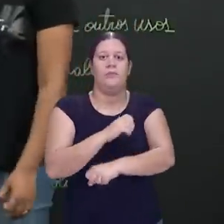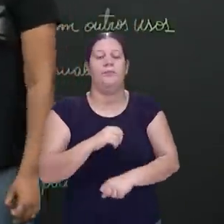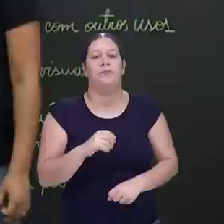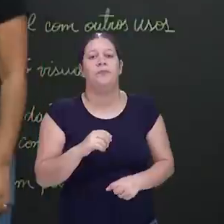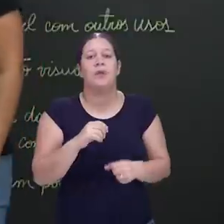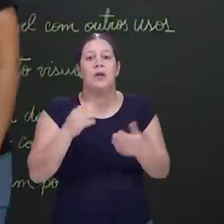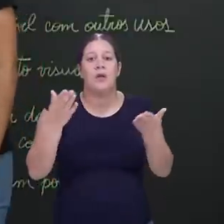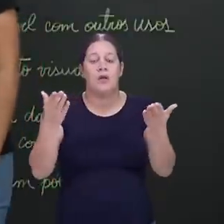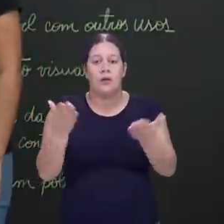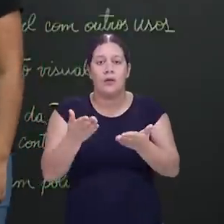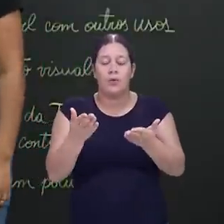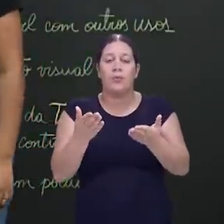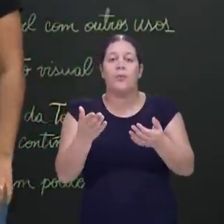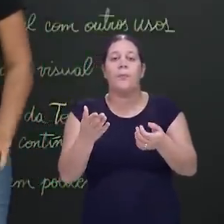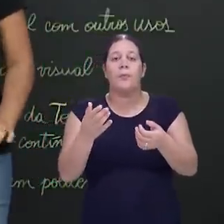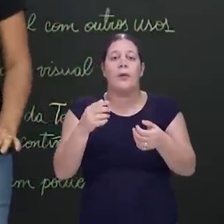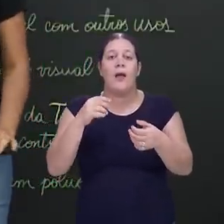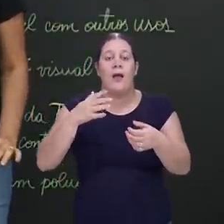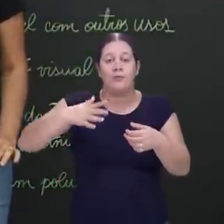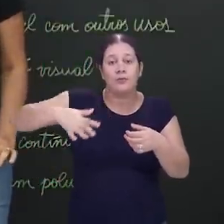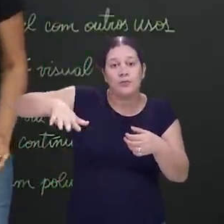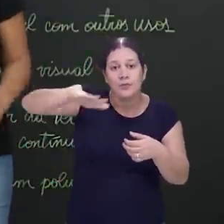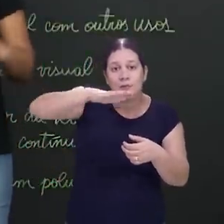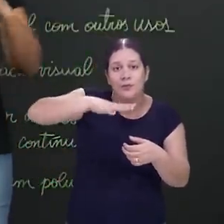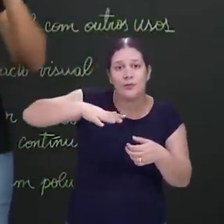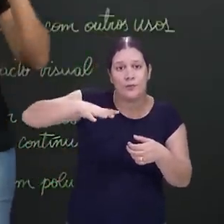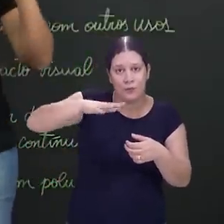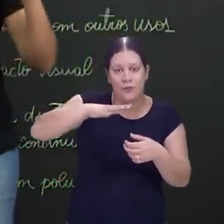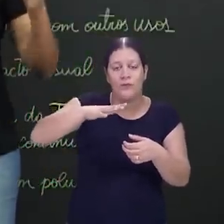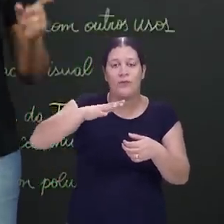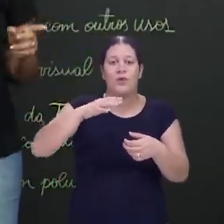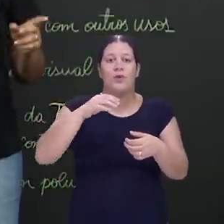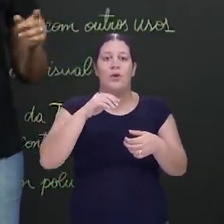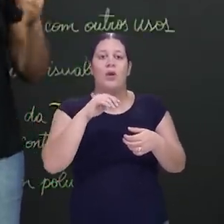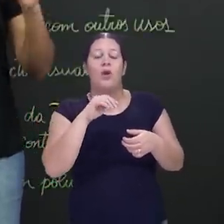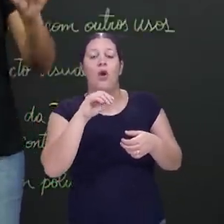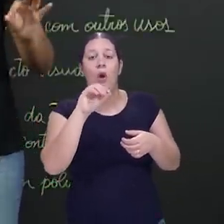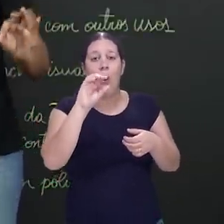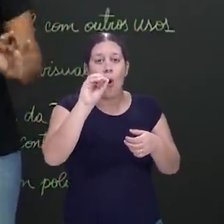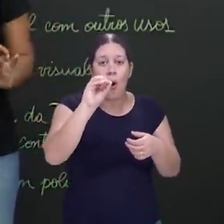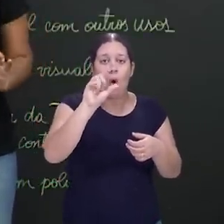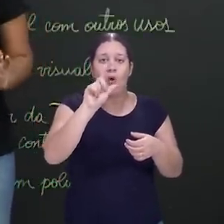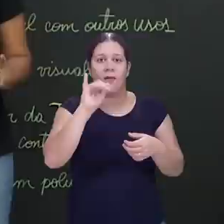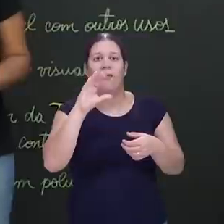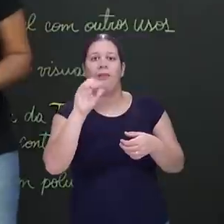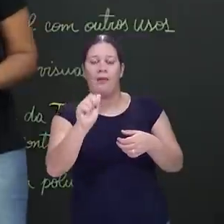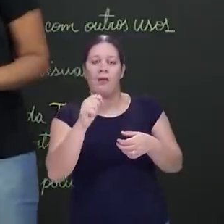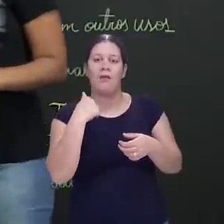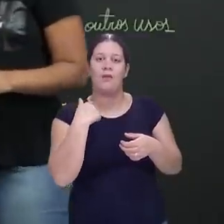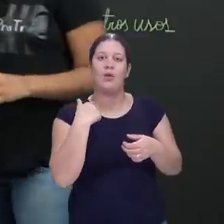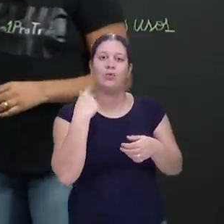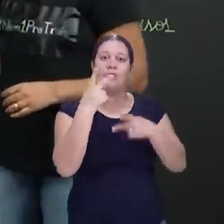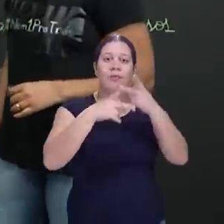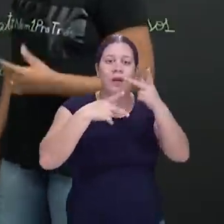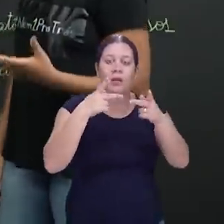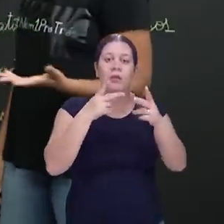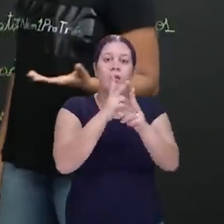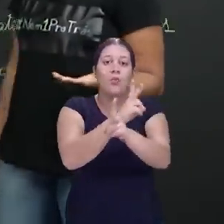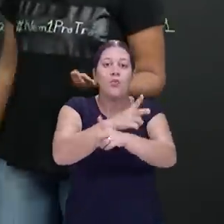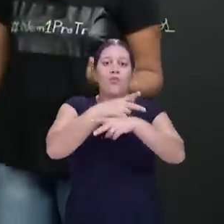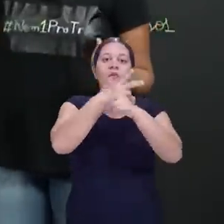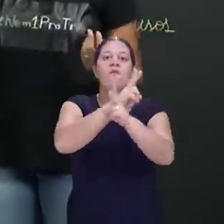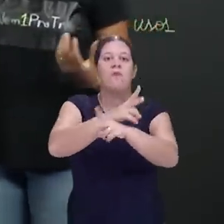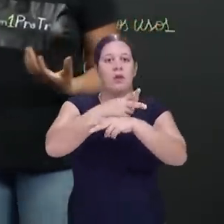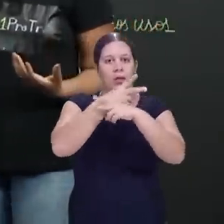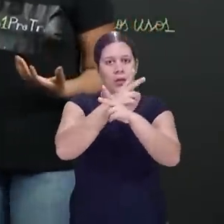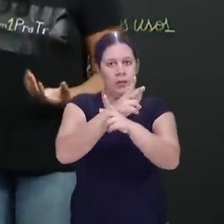você precisa ver esse maravilhoso parque eólico. Quando eu falo de energia eólica, eu estou falando de vento. E quando a gente fala